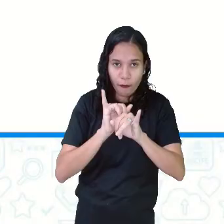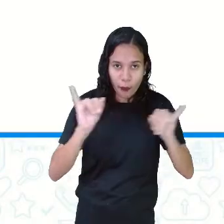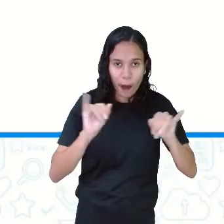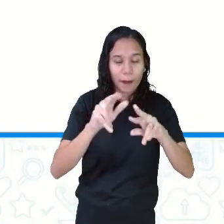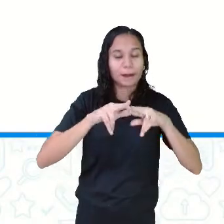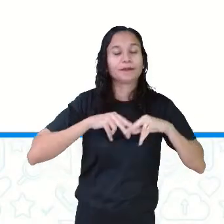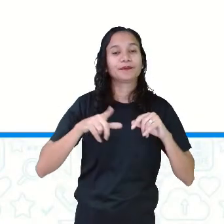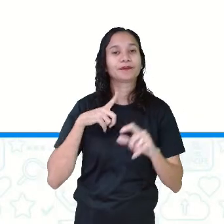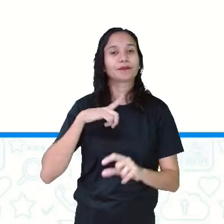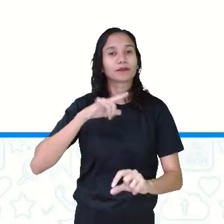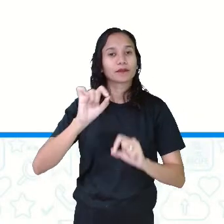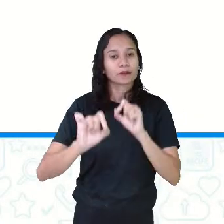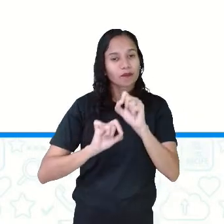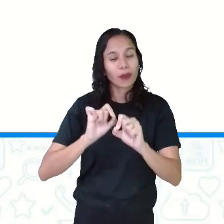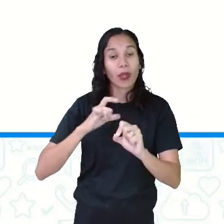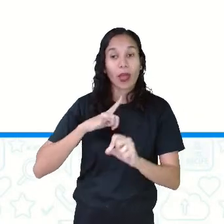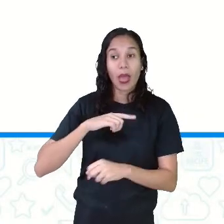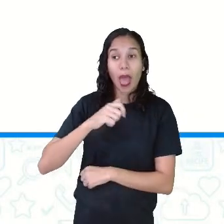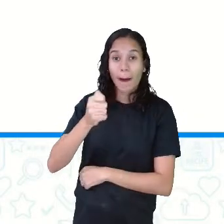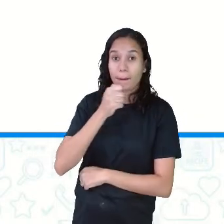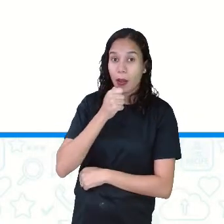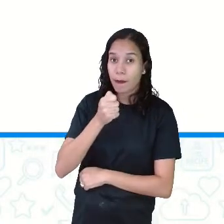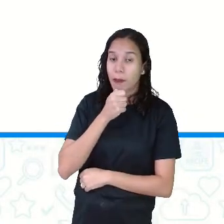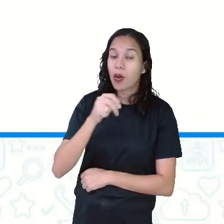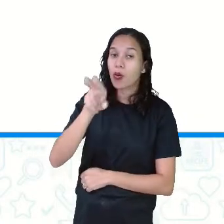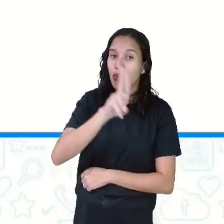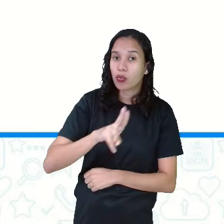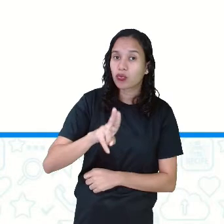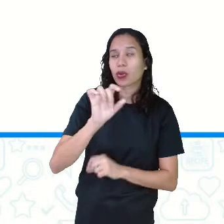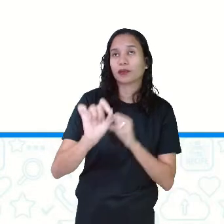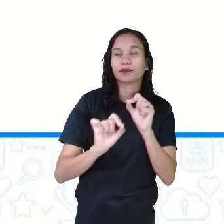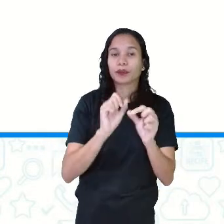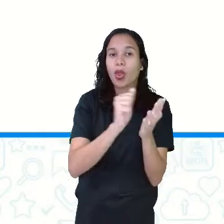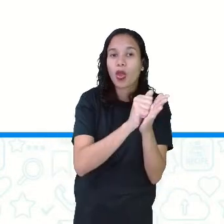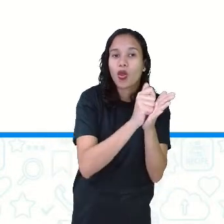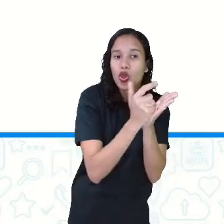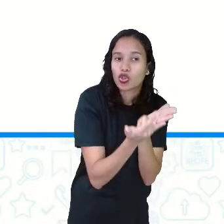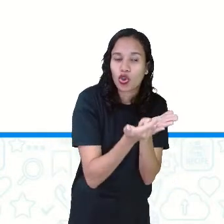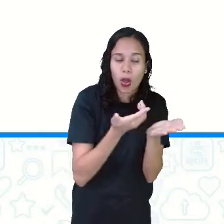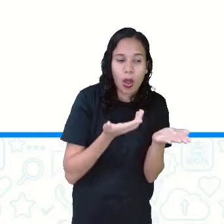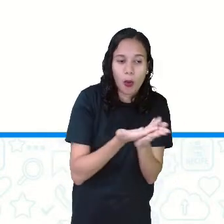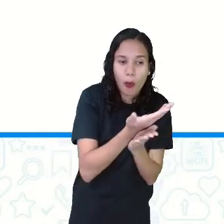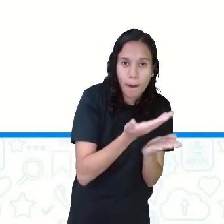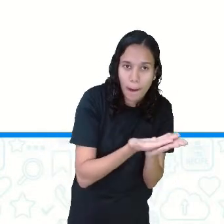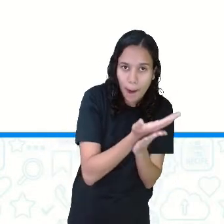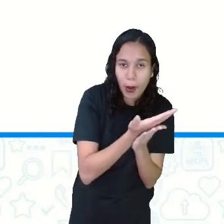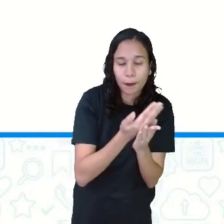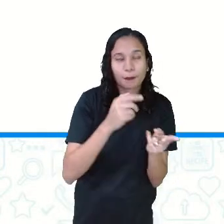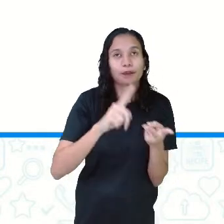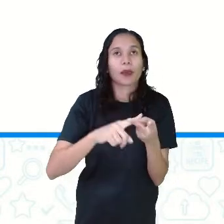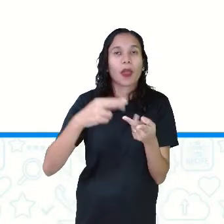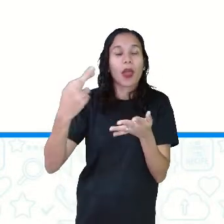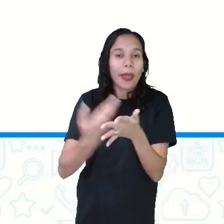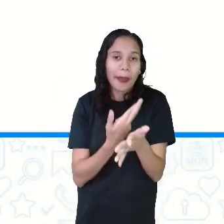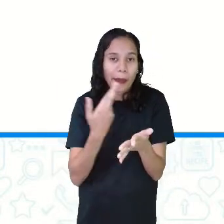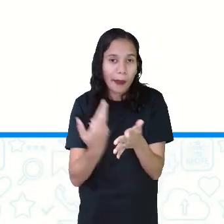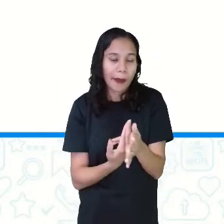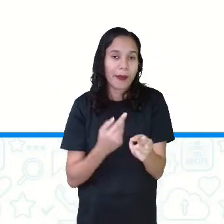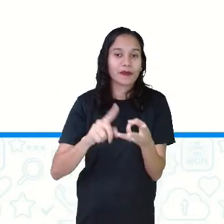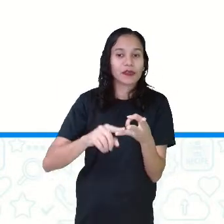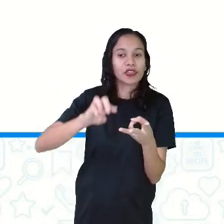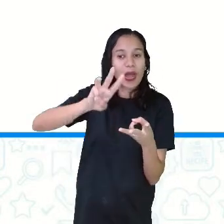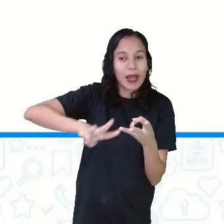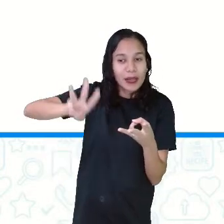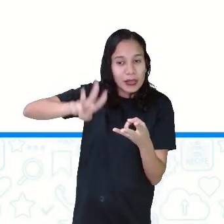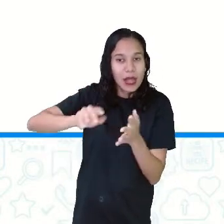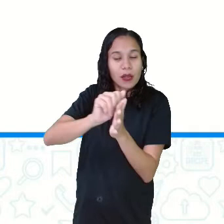é transmitida através de veículos jornalísticos, como jornais impressos, revistas,